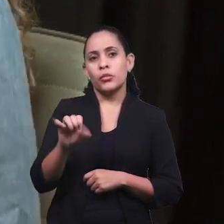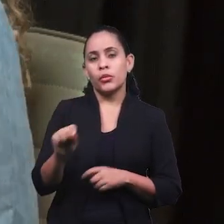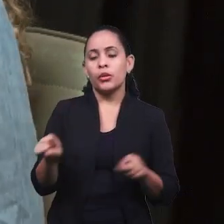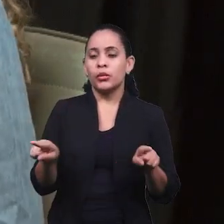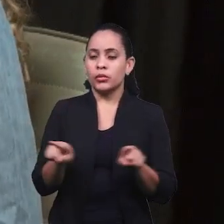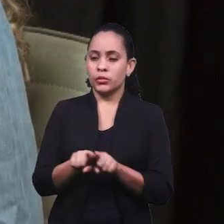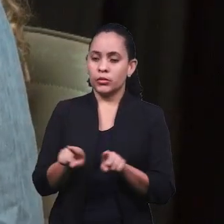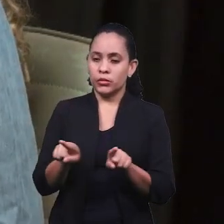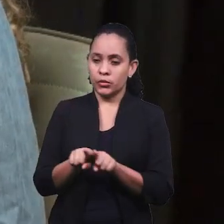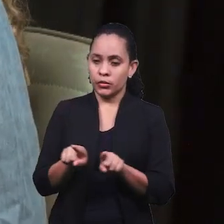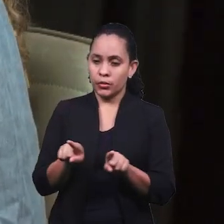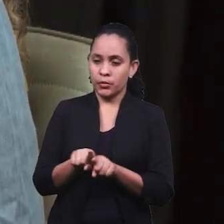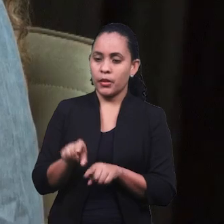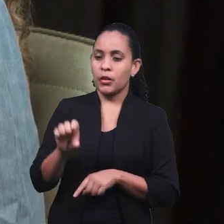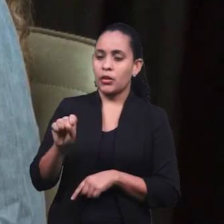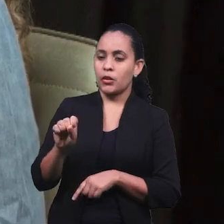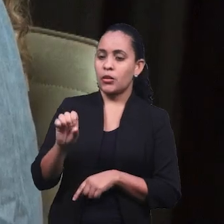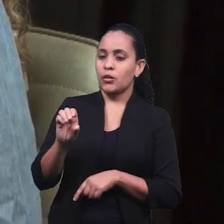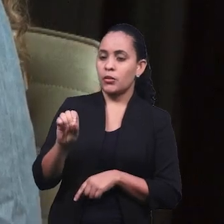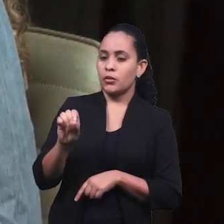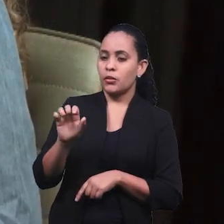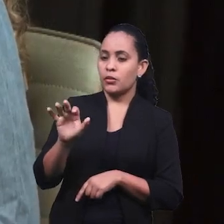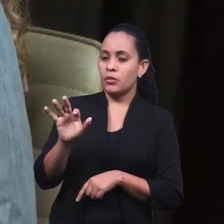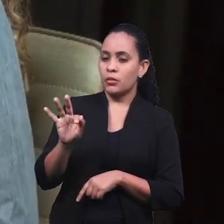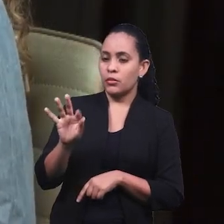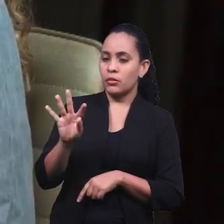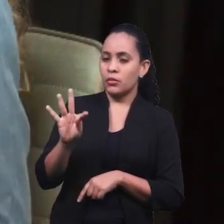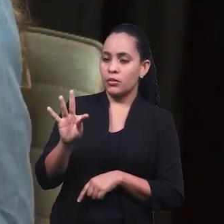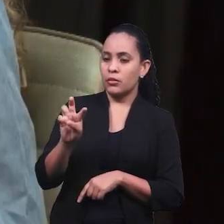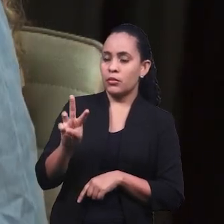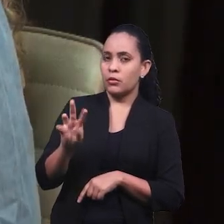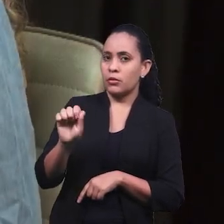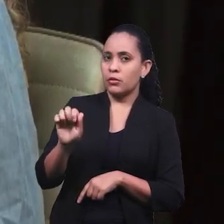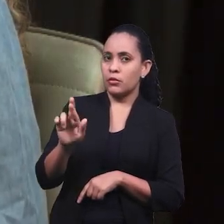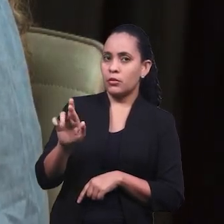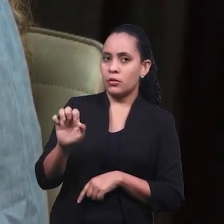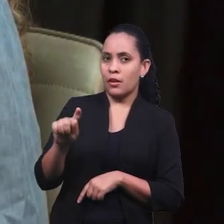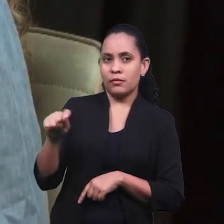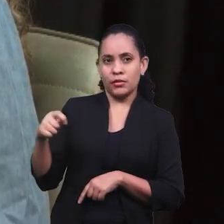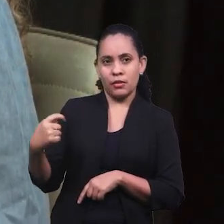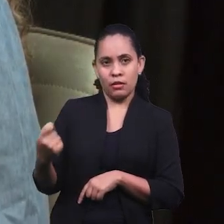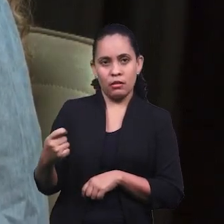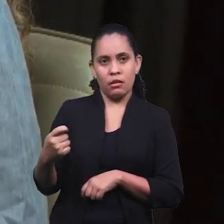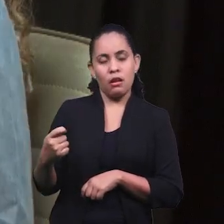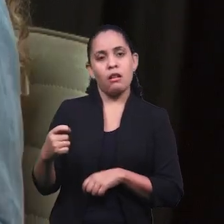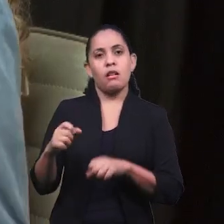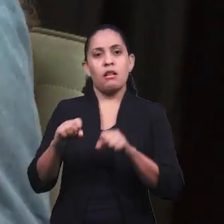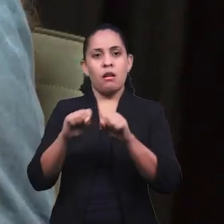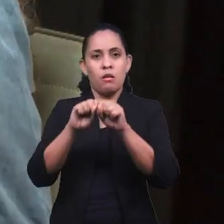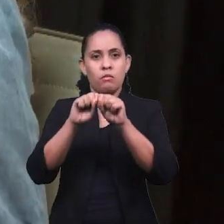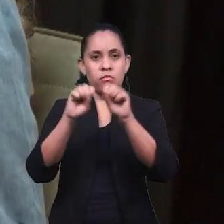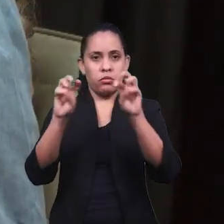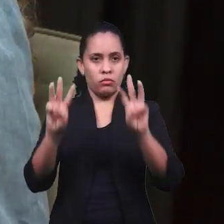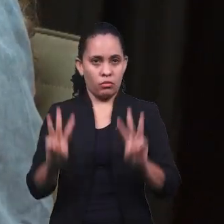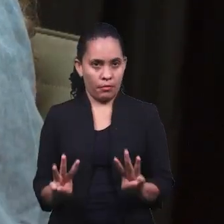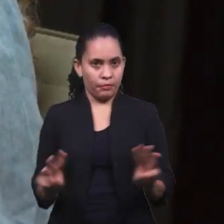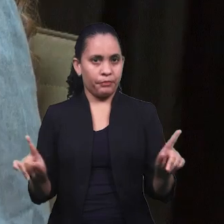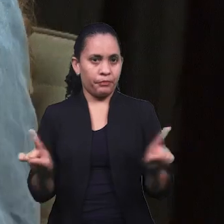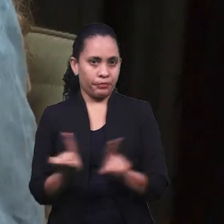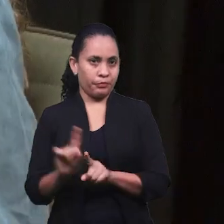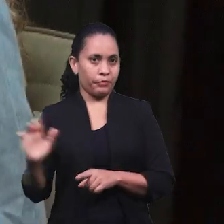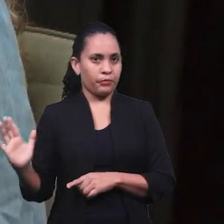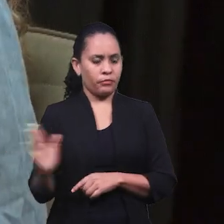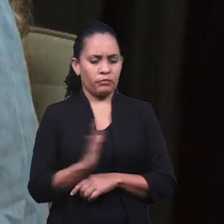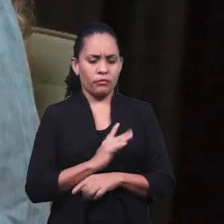inteligência artificial, entre outros. Eh, Essa formação ela é voltada à teoria e